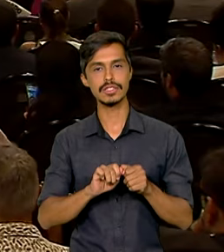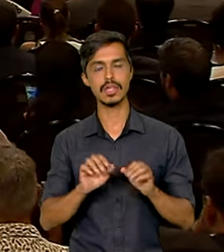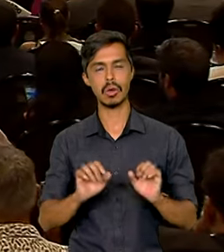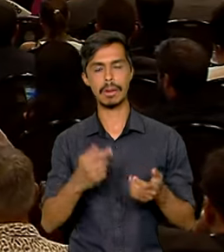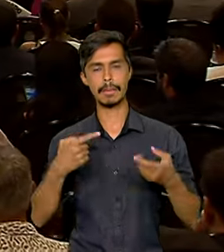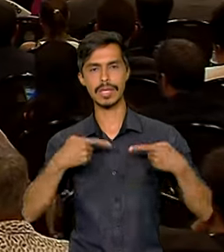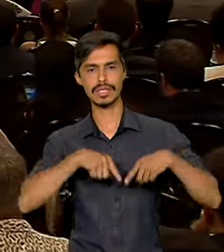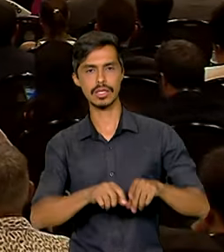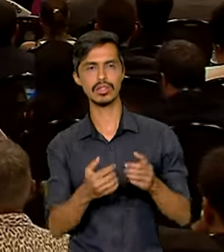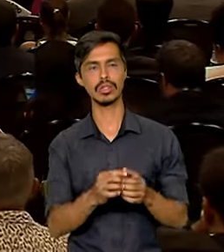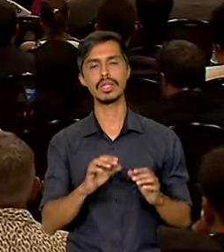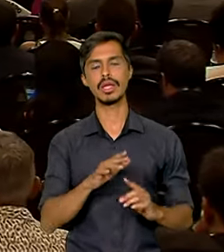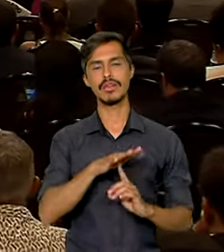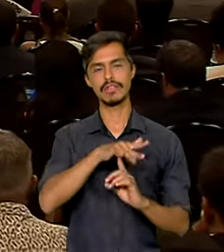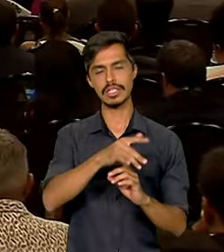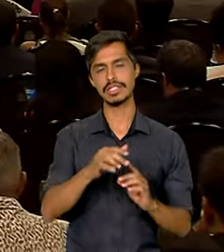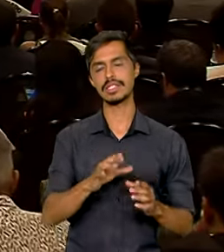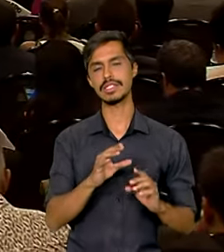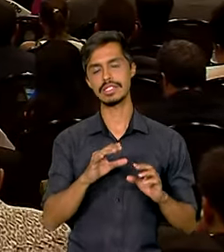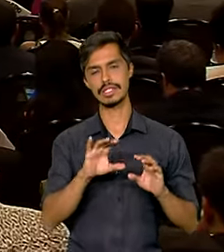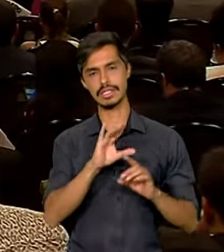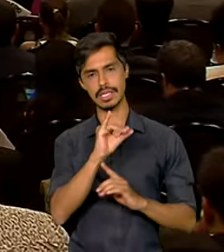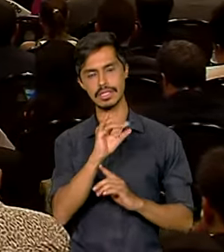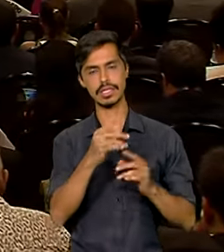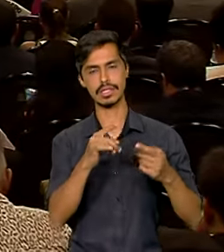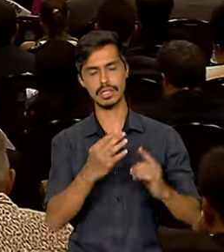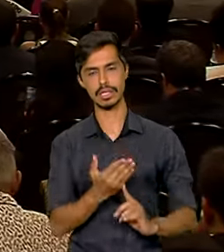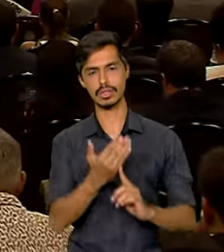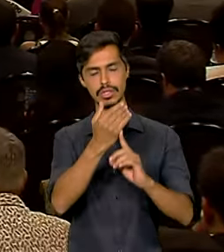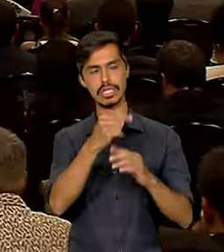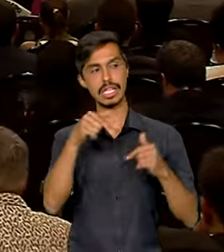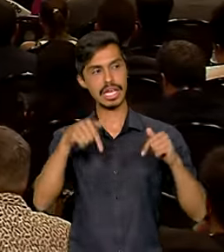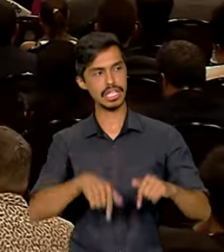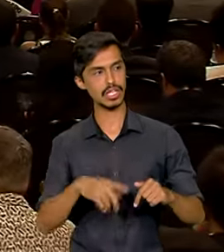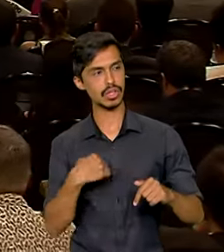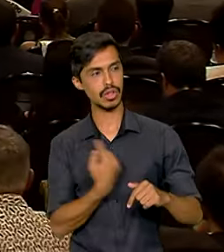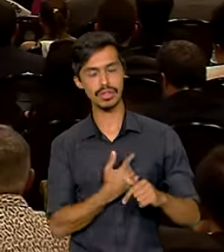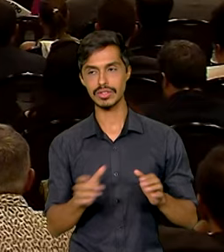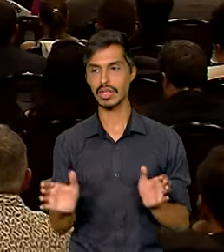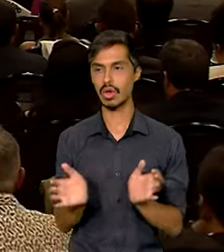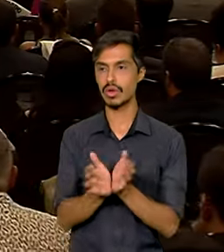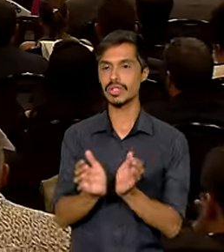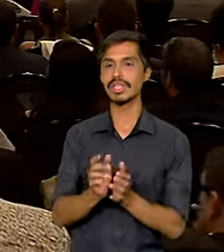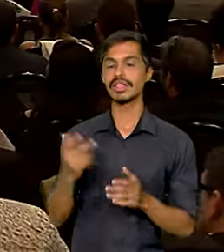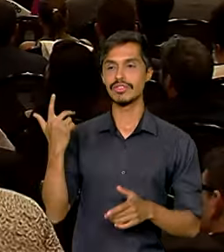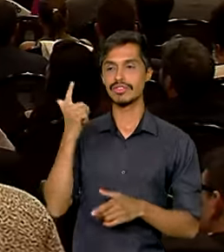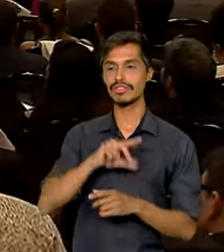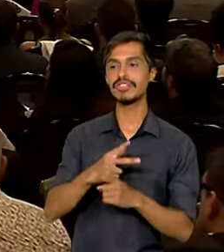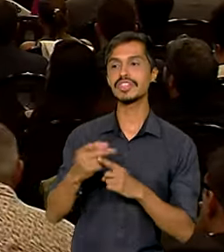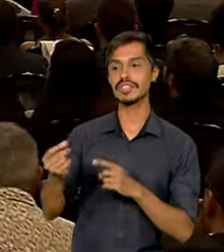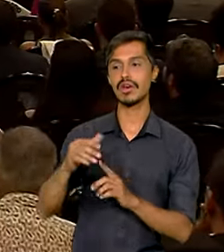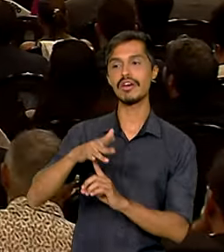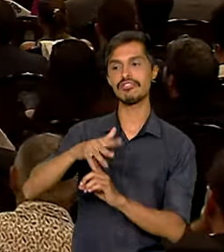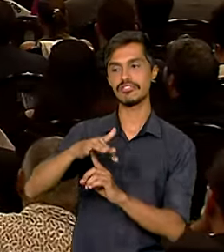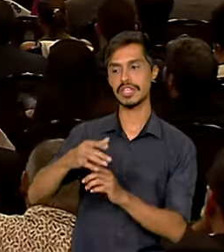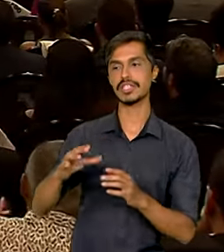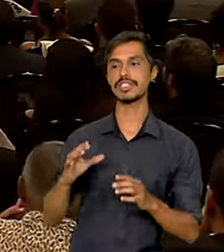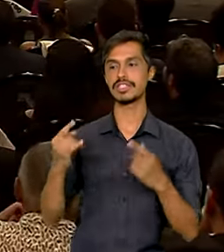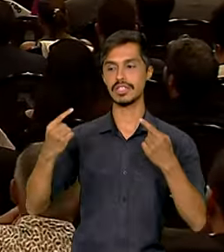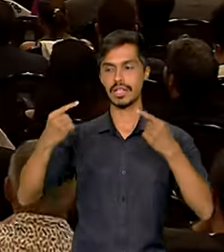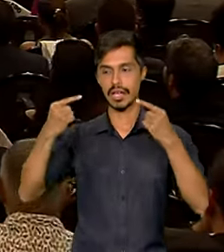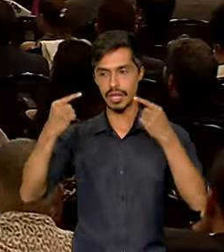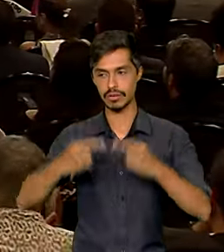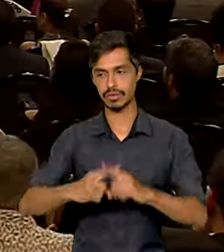Semana Nacional de Ciência e Tecnologia. E aqui, ministro Paulo Pimenta, está a turma que ganhou o Hackathon, que foi iniciativa conjunta,